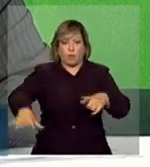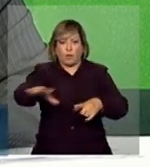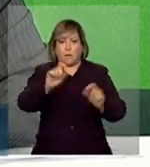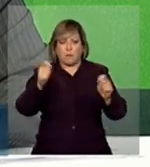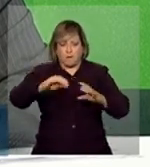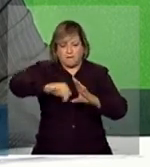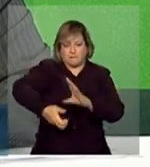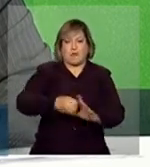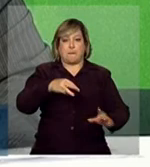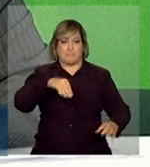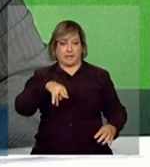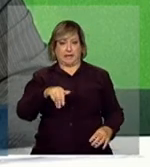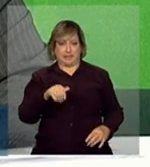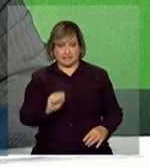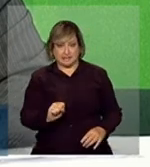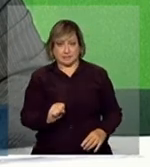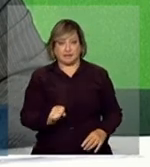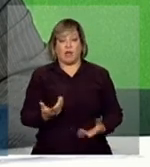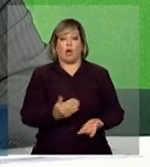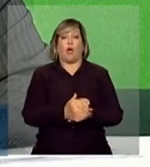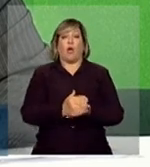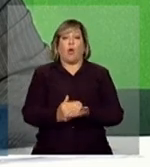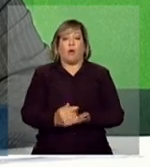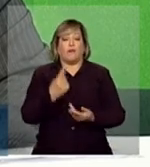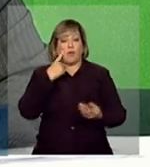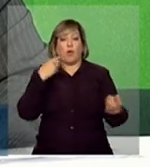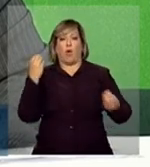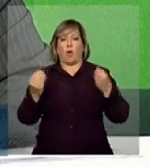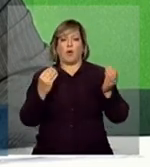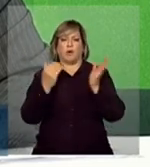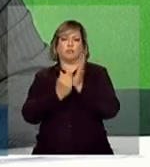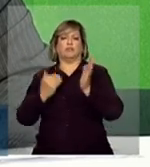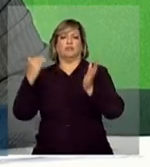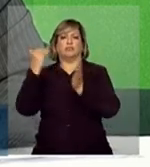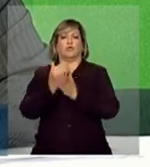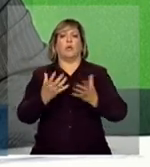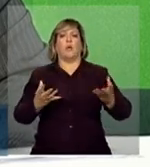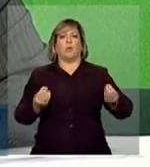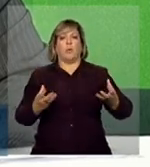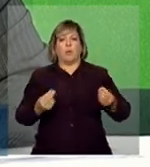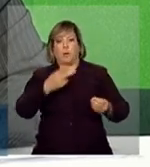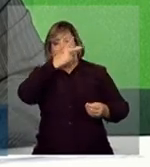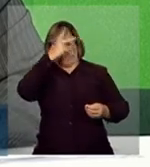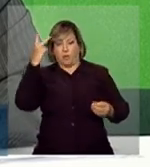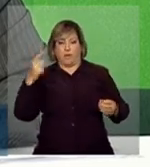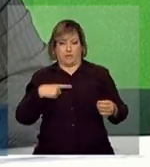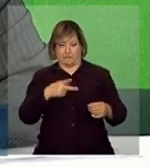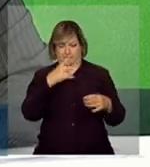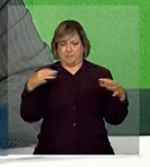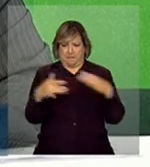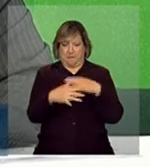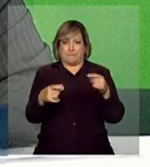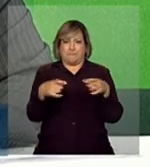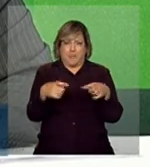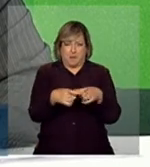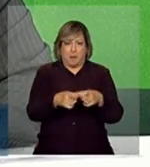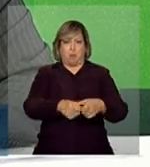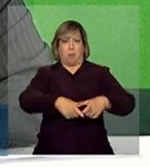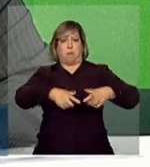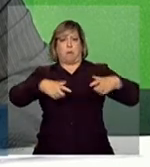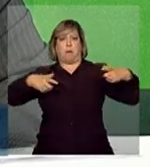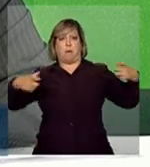habitacional. Começa-se ou se aumenta incrivelmente a população de uma cidade pequena. As minas